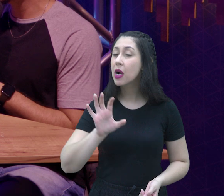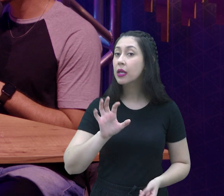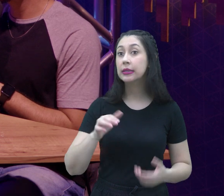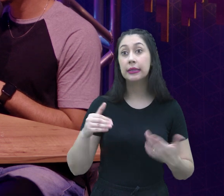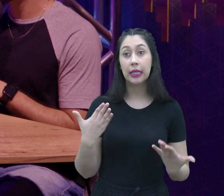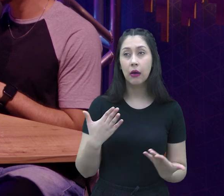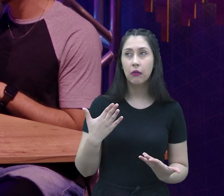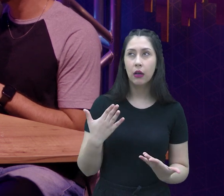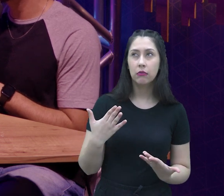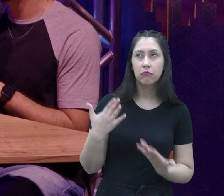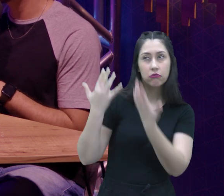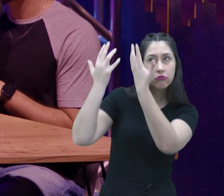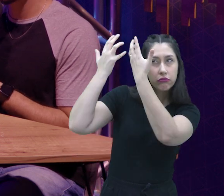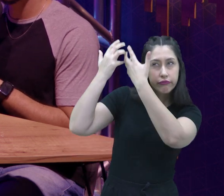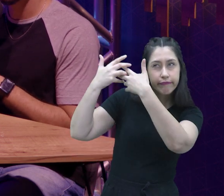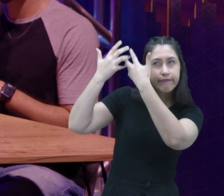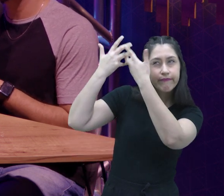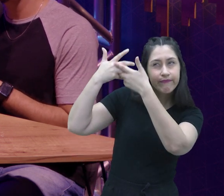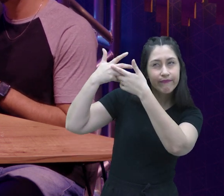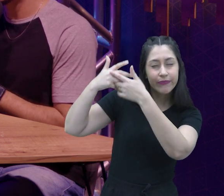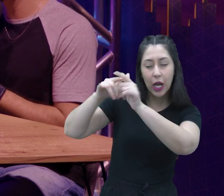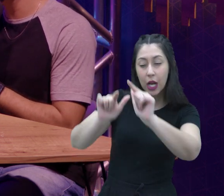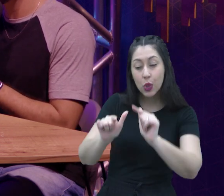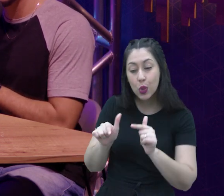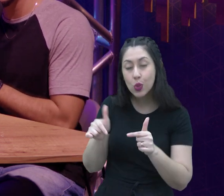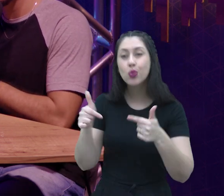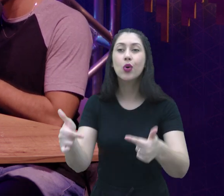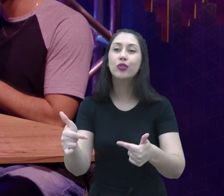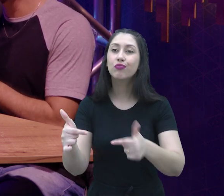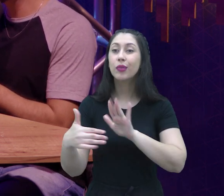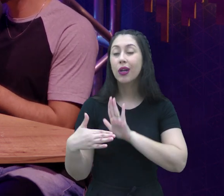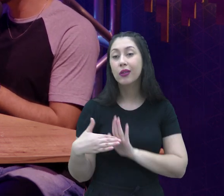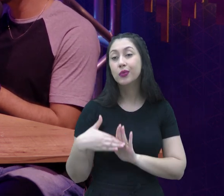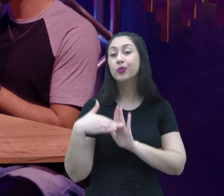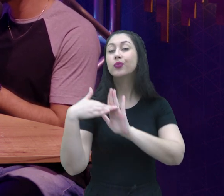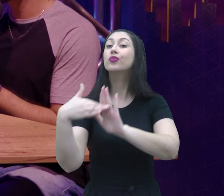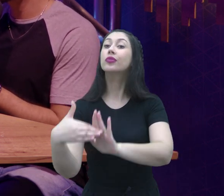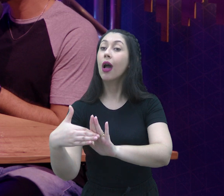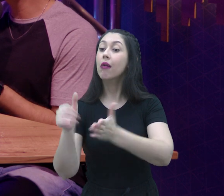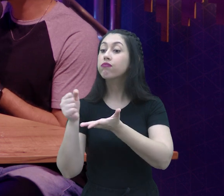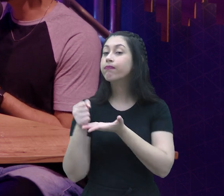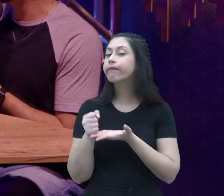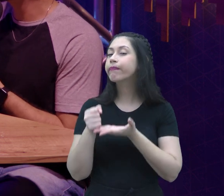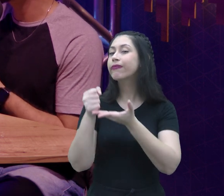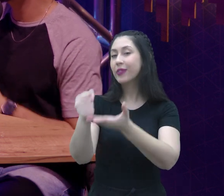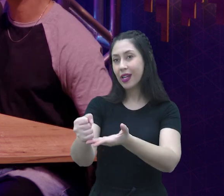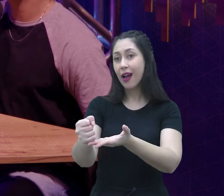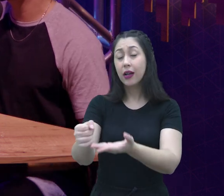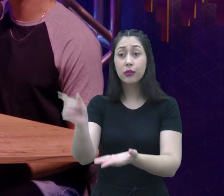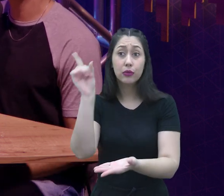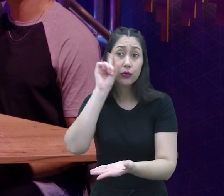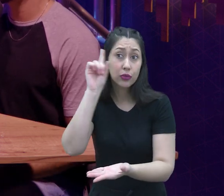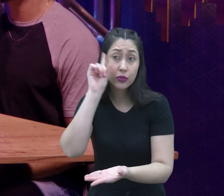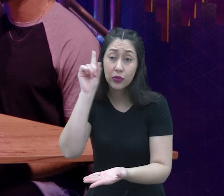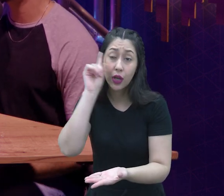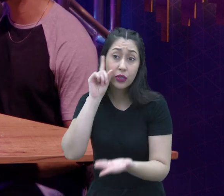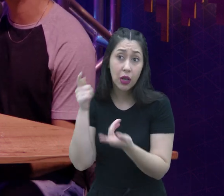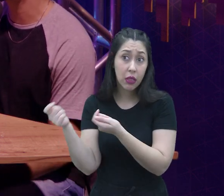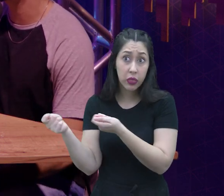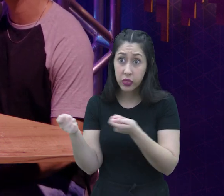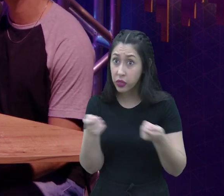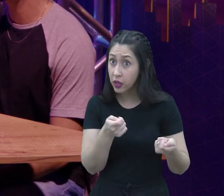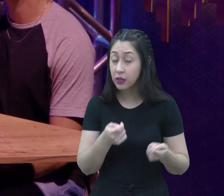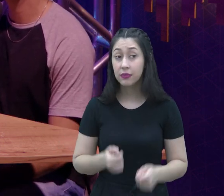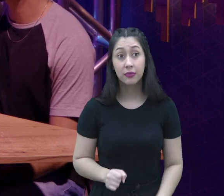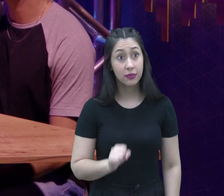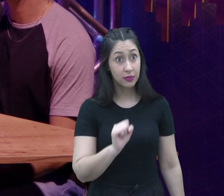vai pensando na maneira de criar ações para suprir o que a gente precisa, né, no dia a dia da população